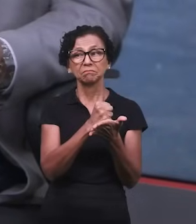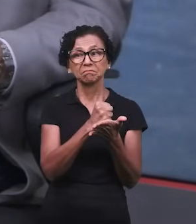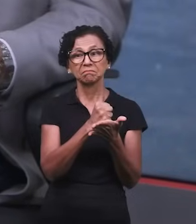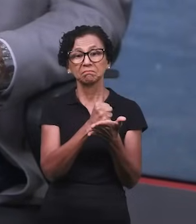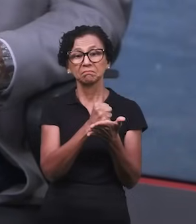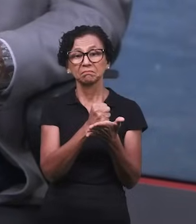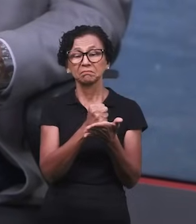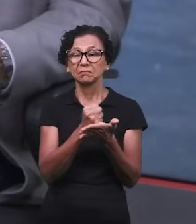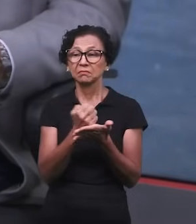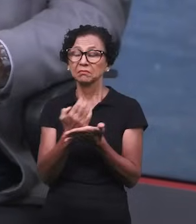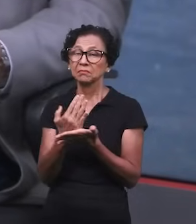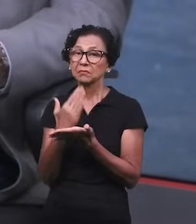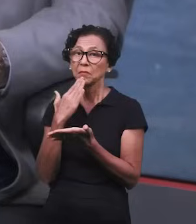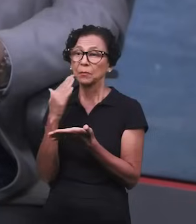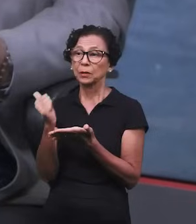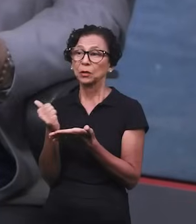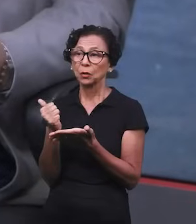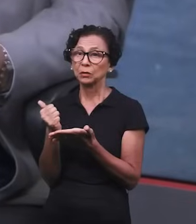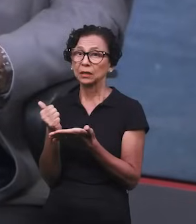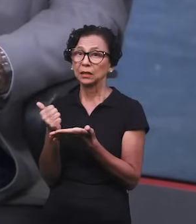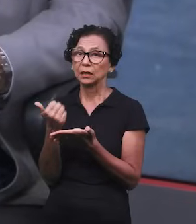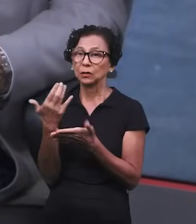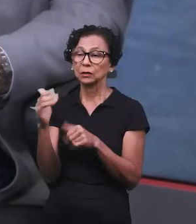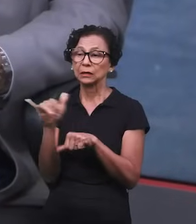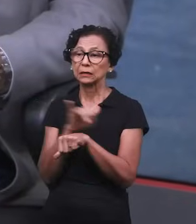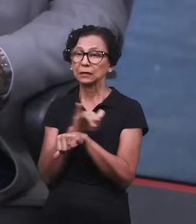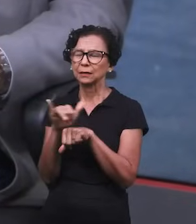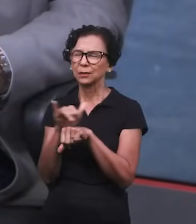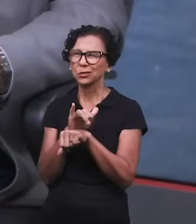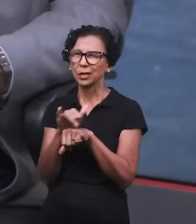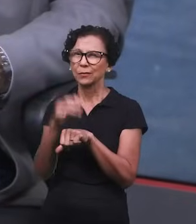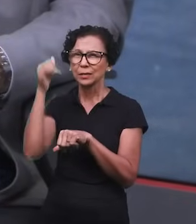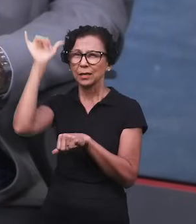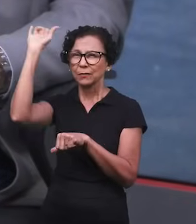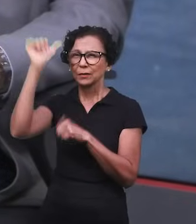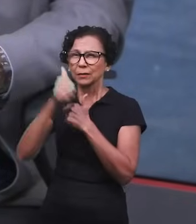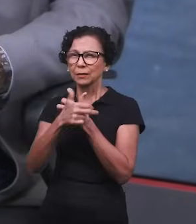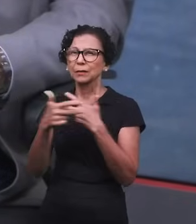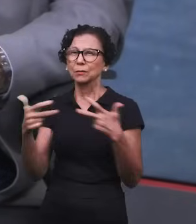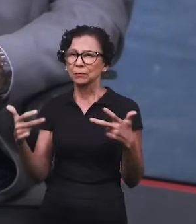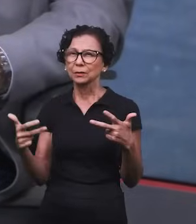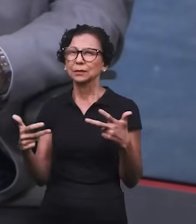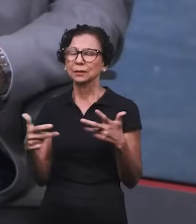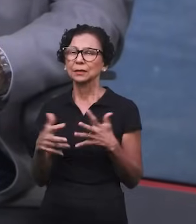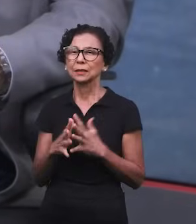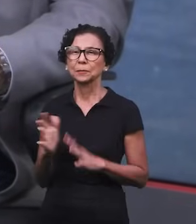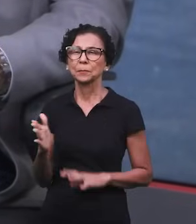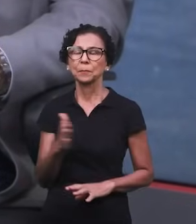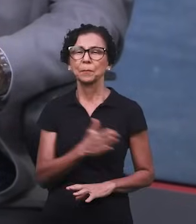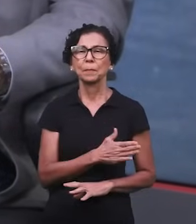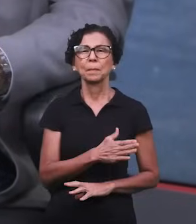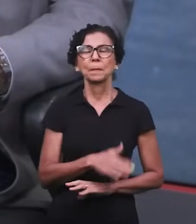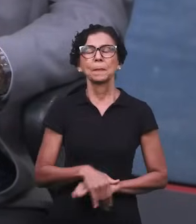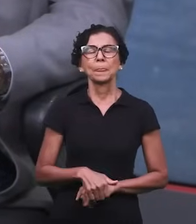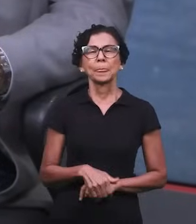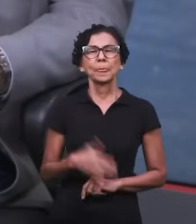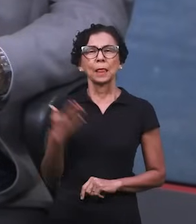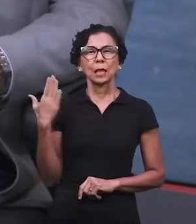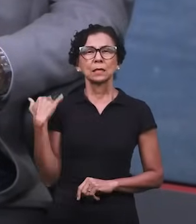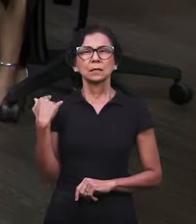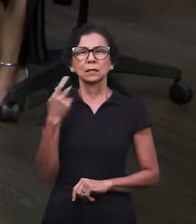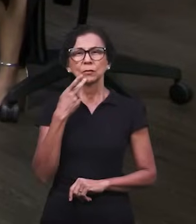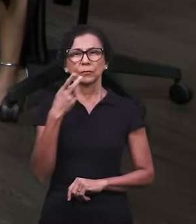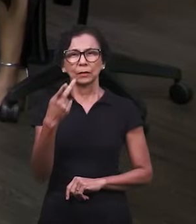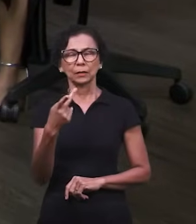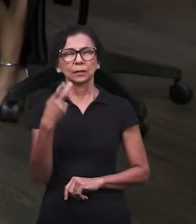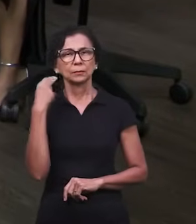Então, é melhor você agir por antecipação. Você se precaver, você evitar certas coisas, né? Uma vez eu falei que